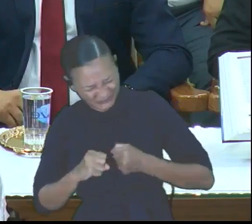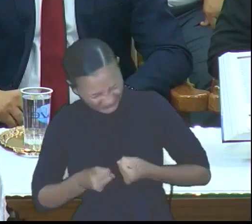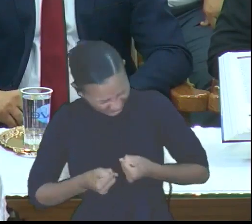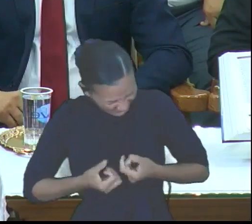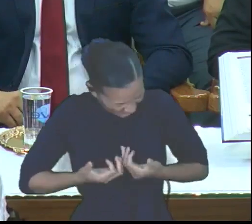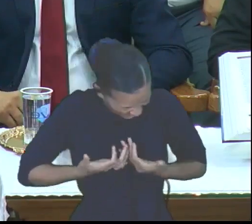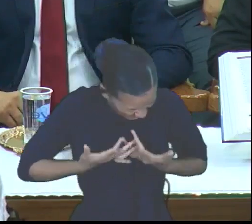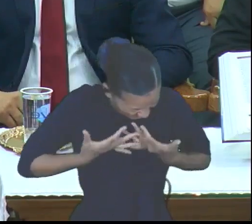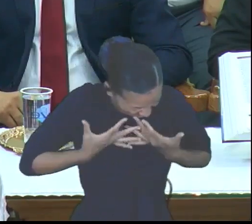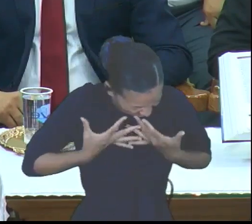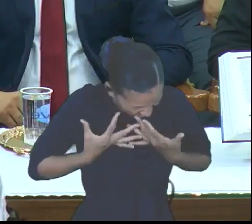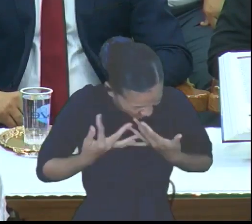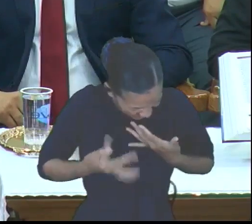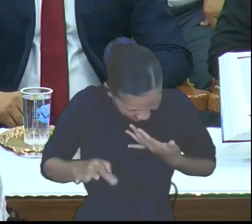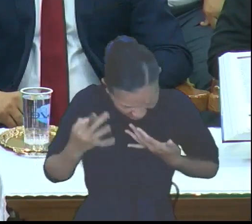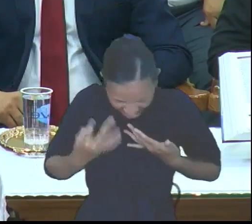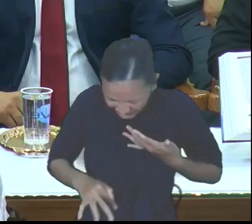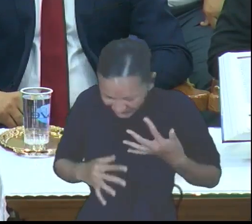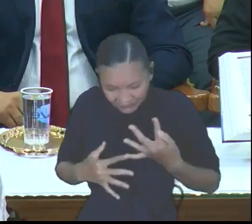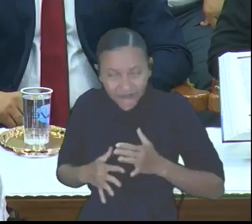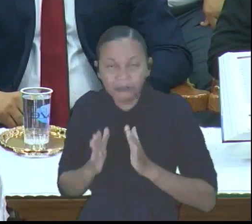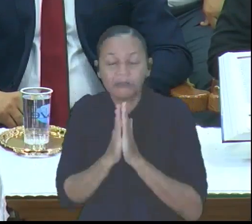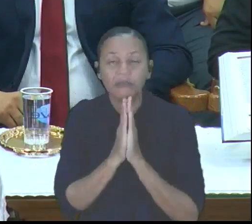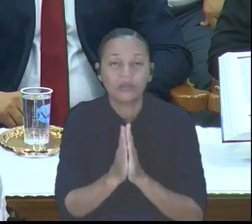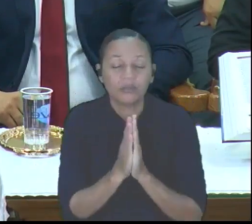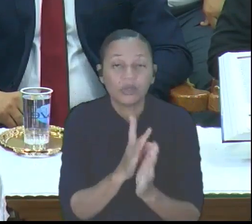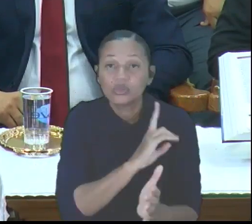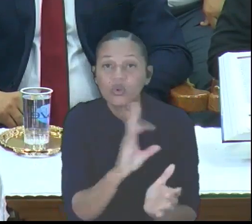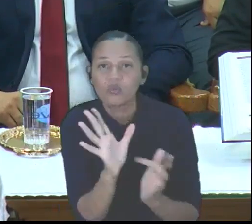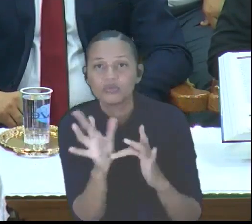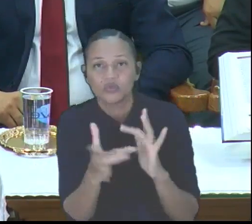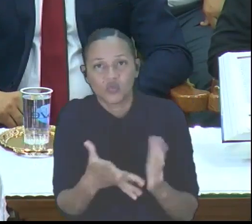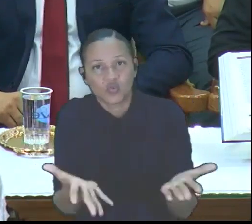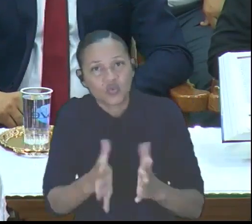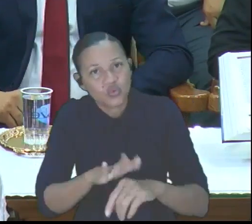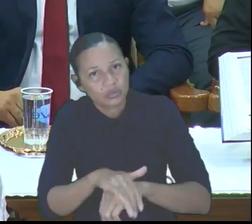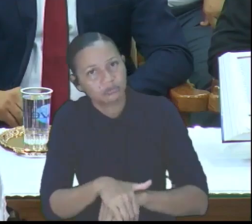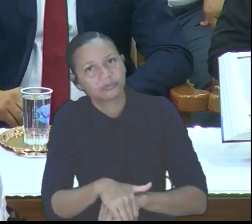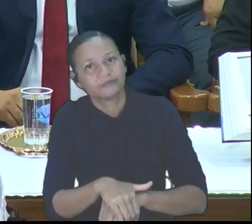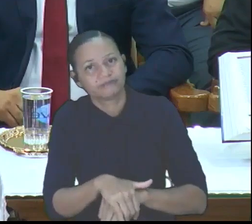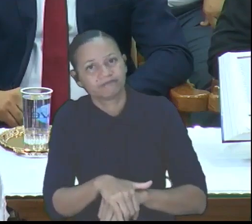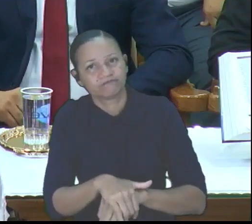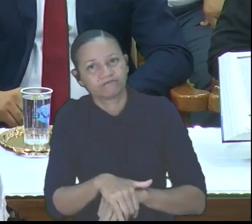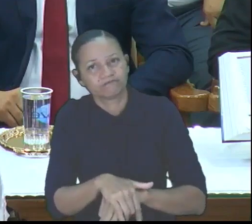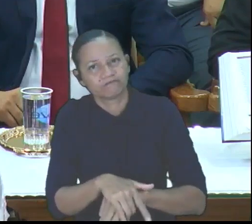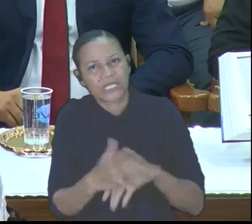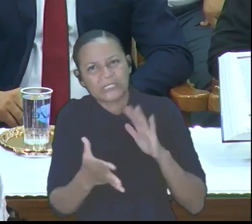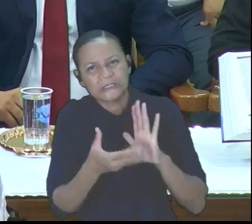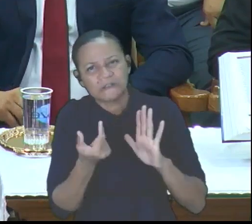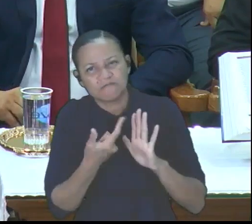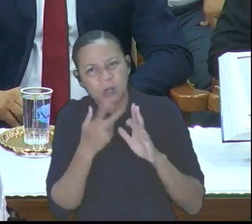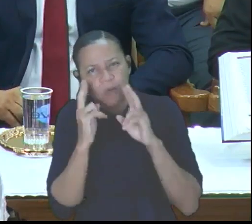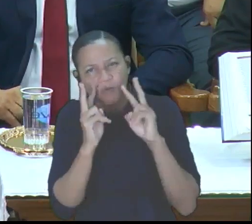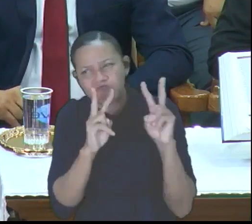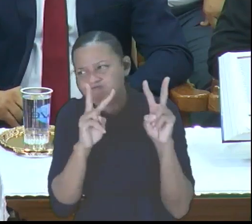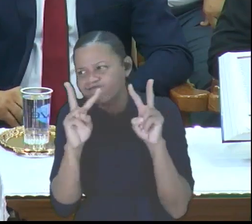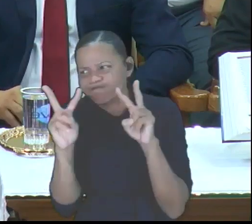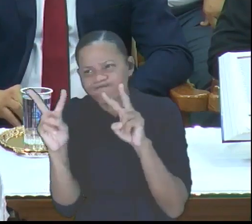que faz com que ela... Irmão, em nome de Jesus, esta noite, tira o teu